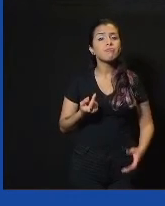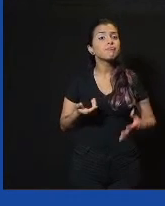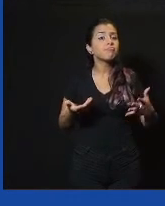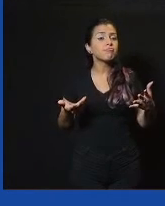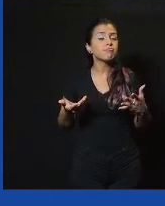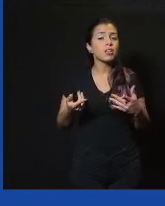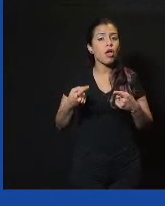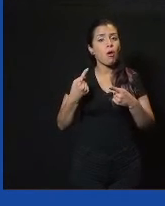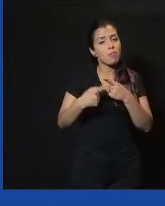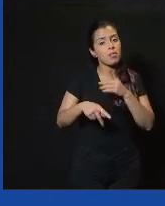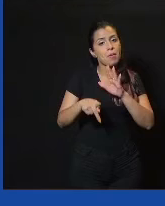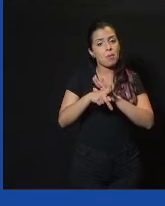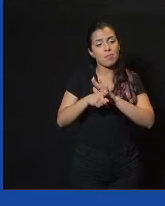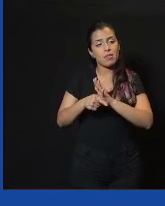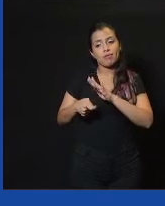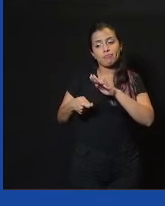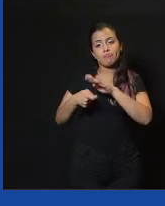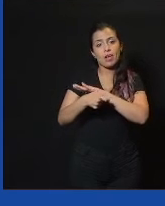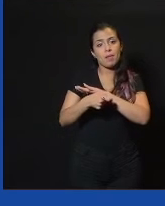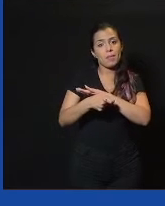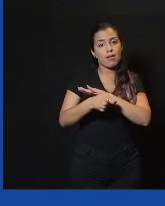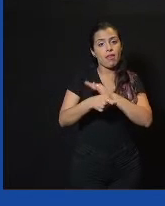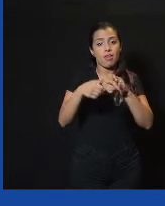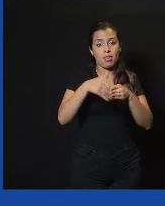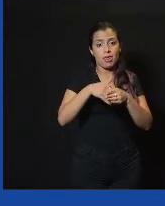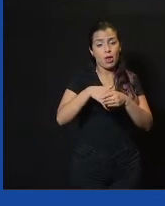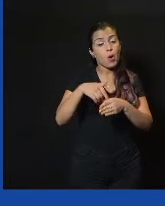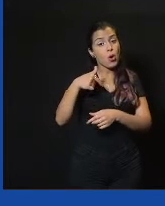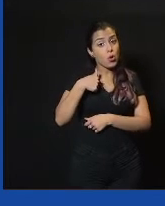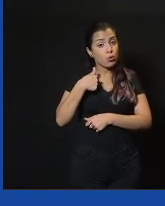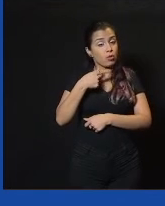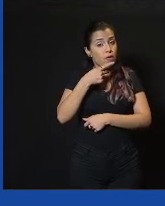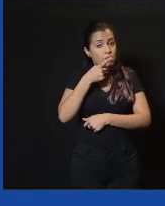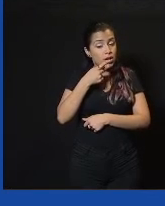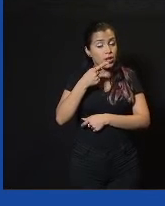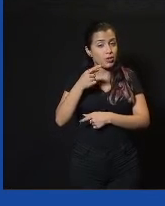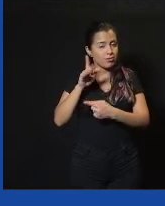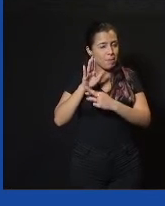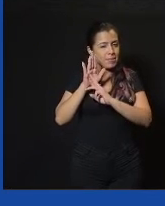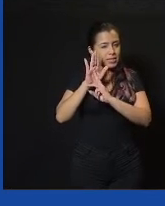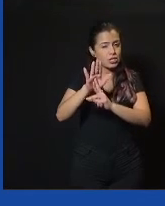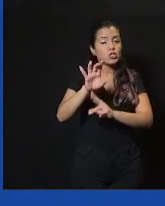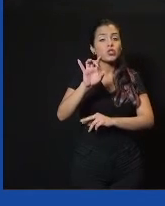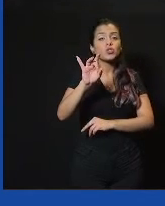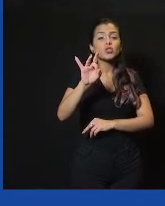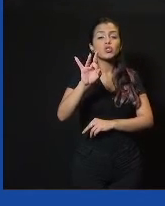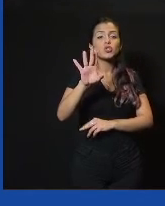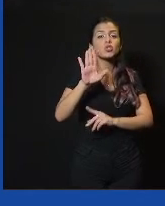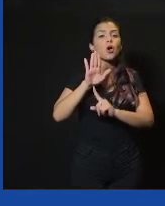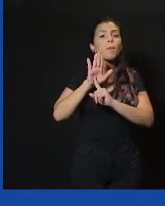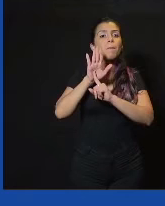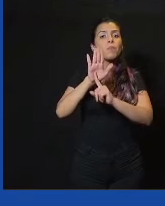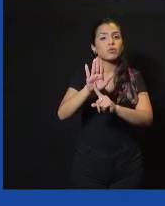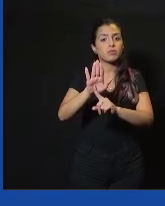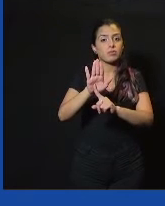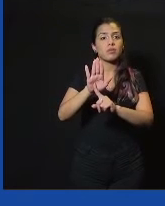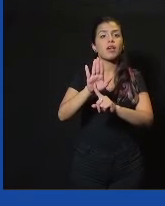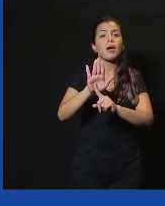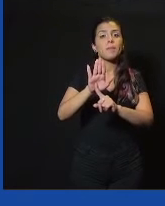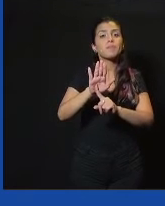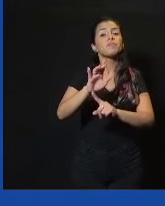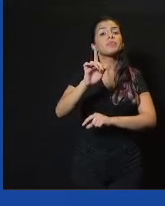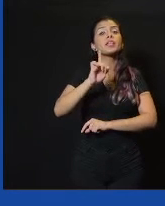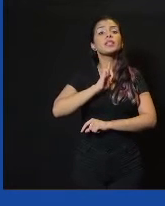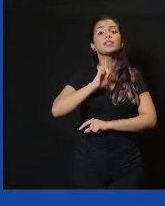da verba eleitoral. Eu estou fazendo essa provocação para mostrar que... como diz no Tropa de Elite, o